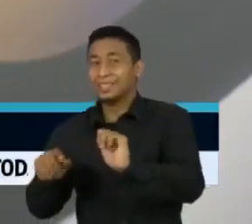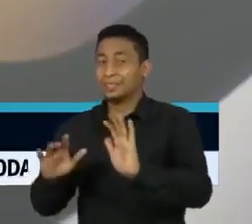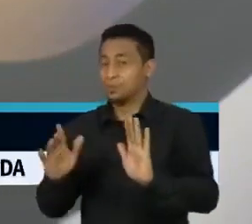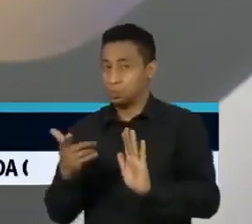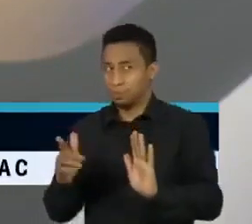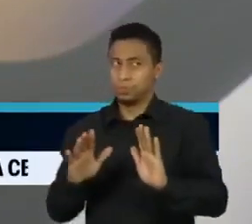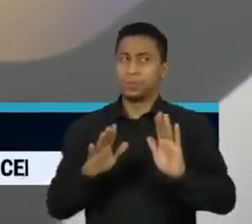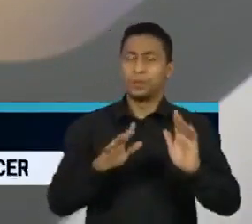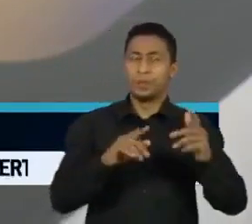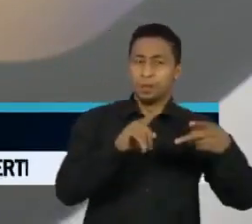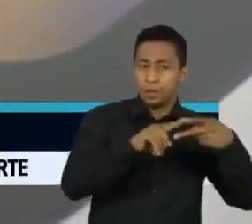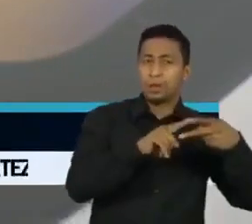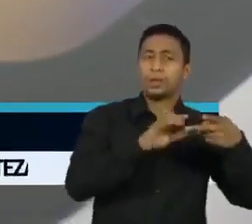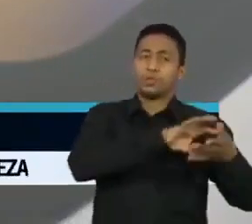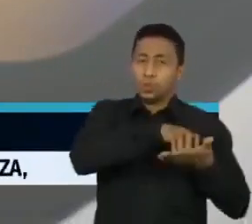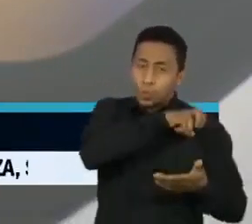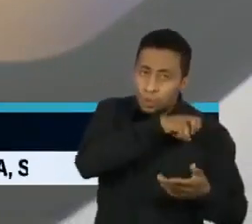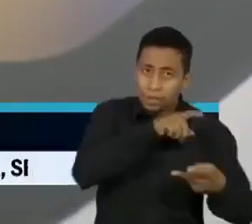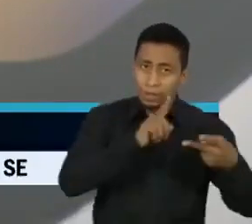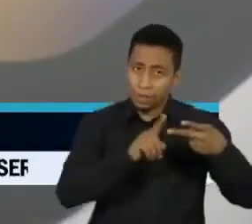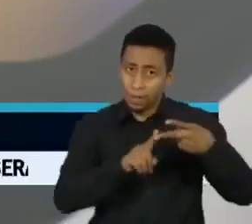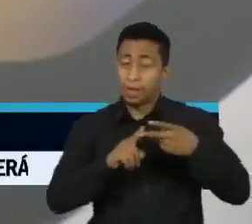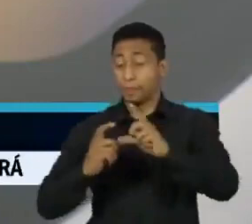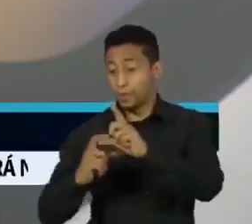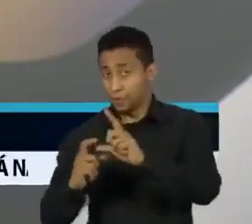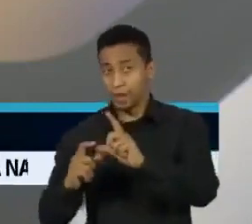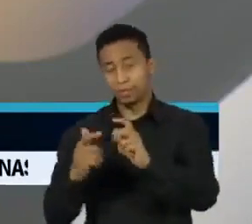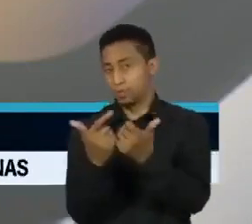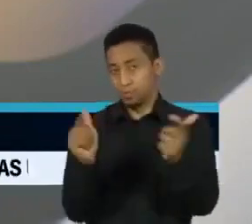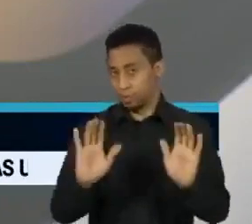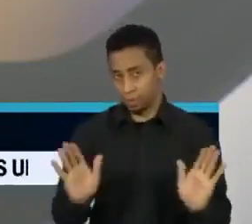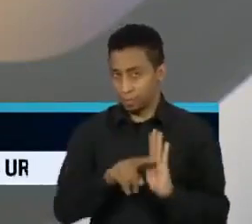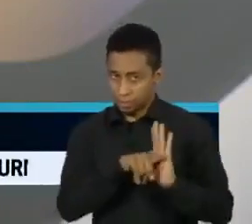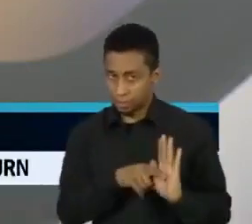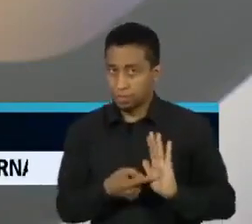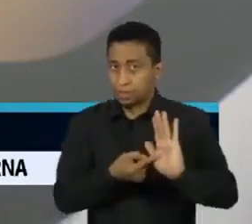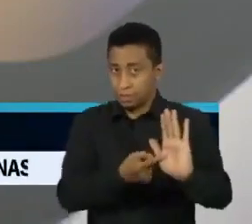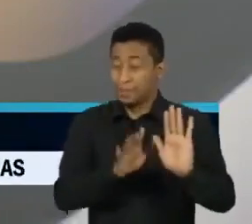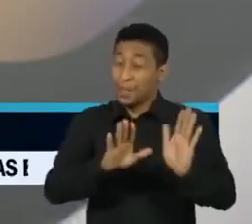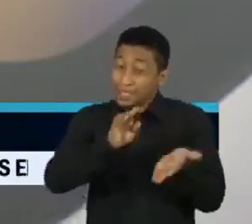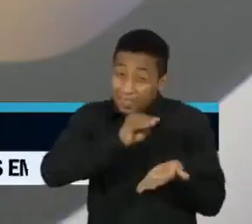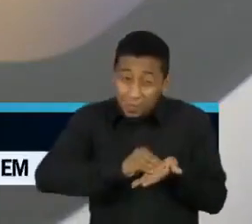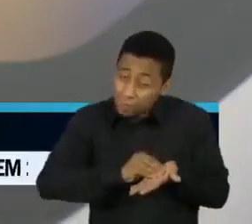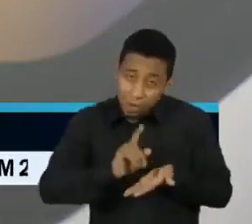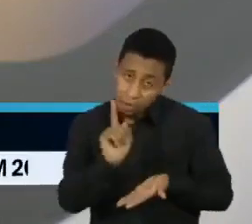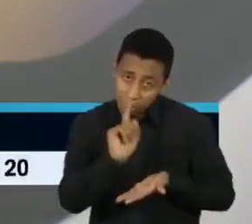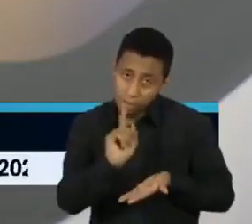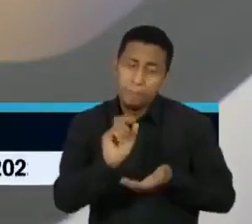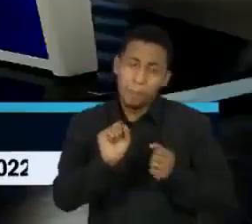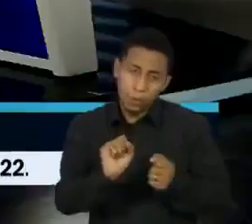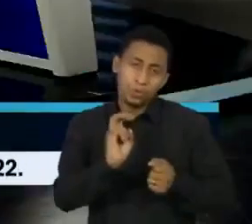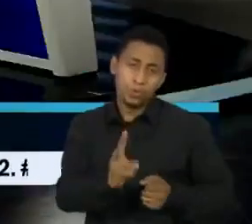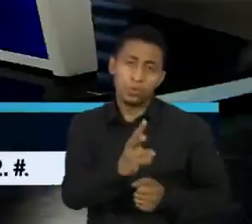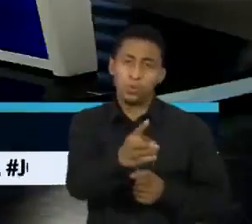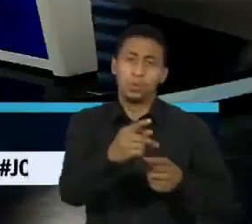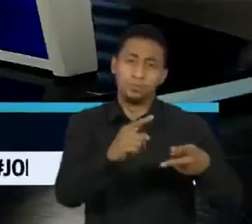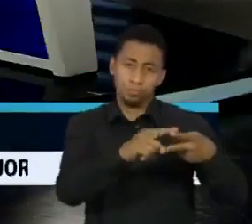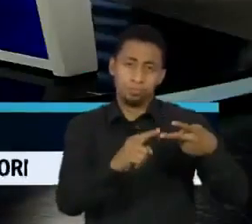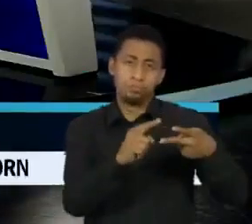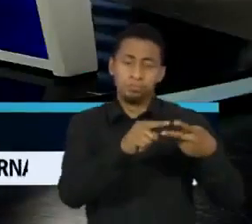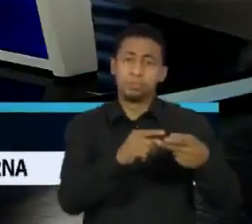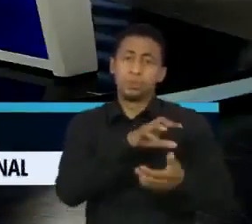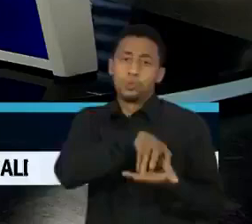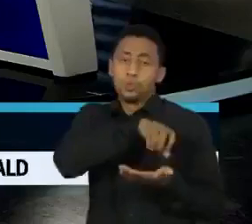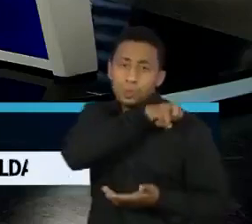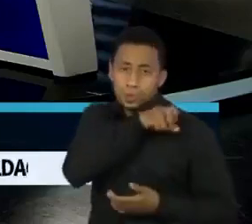em teoria não tem problema mas como a gente tá usando só na situação de escassez de vacina mantém a coluna vaso tem uma novidade boa